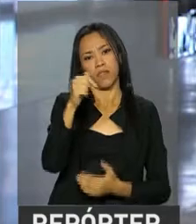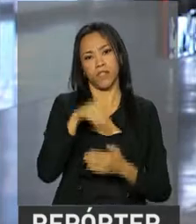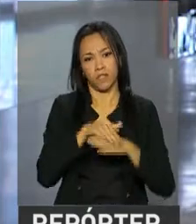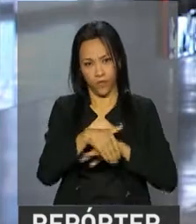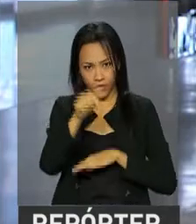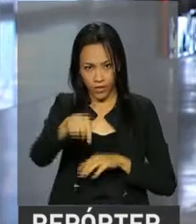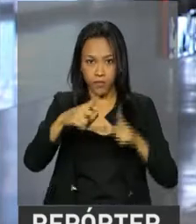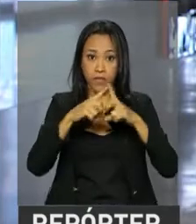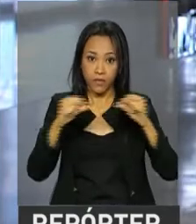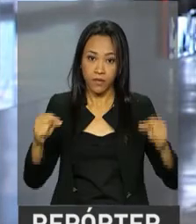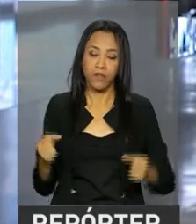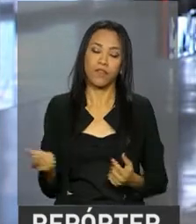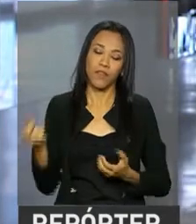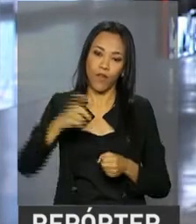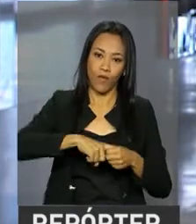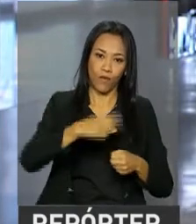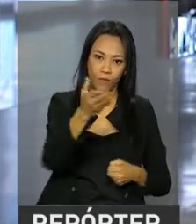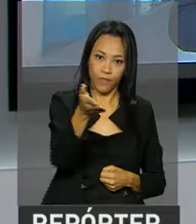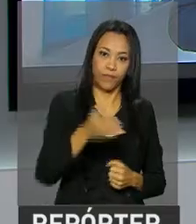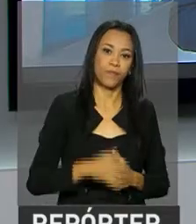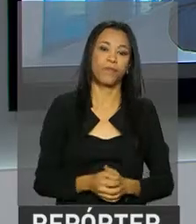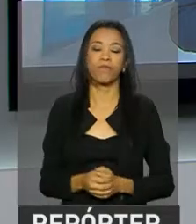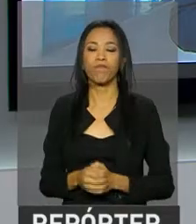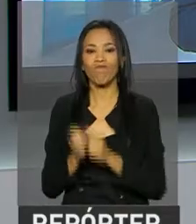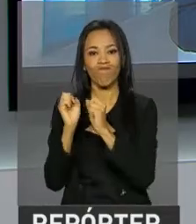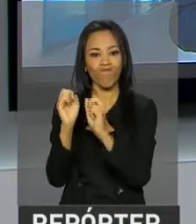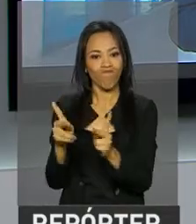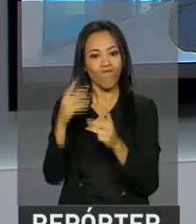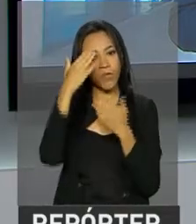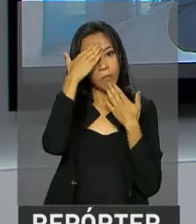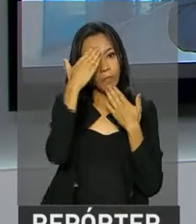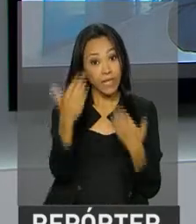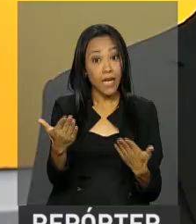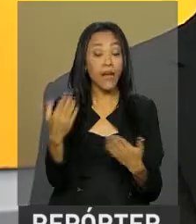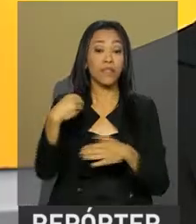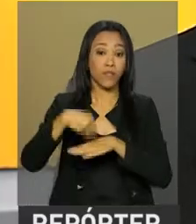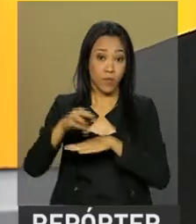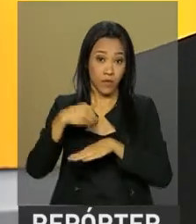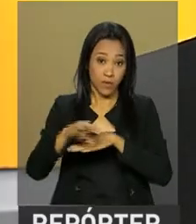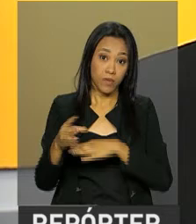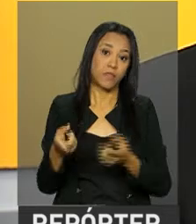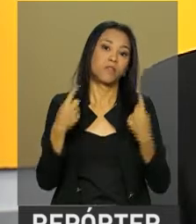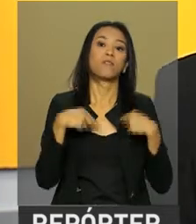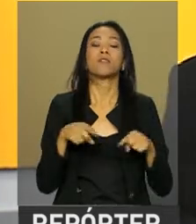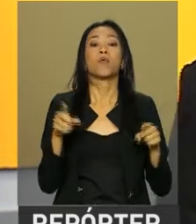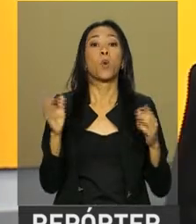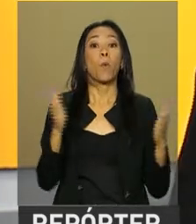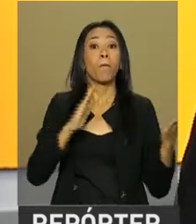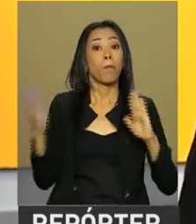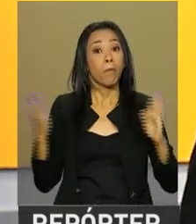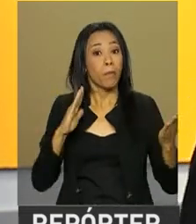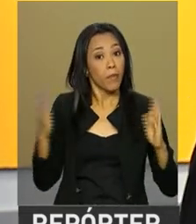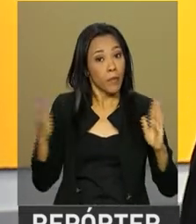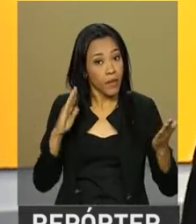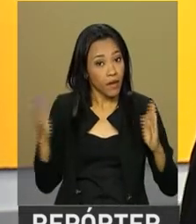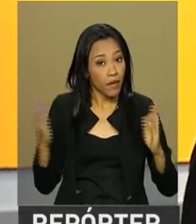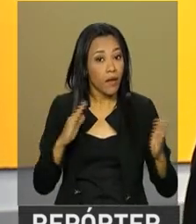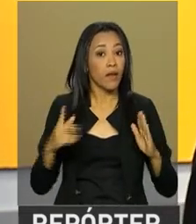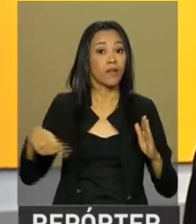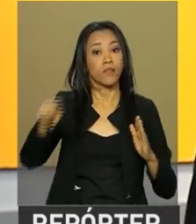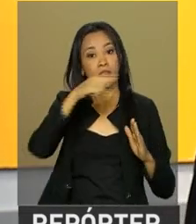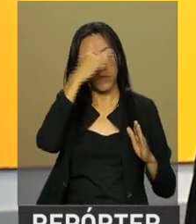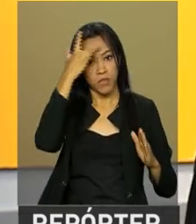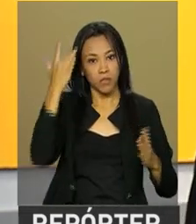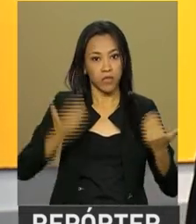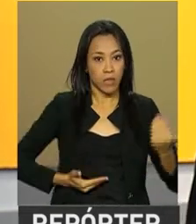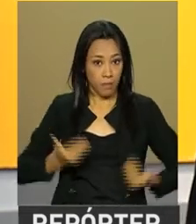brasília em contato com você no estúdio leandro roque joão pedro obrigado pelas suas informações e o prazo para os empregadores domésticos